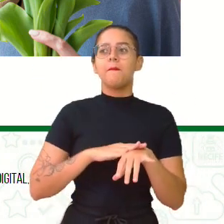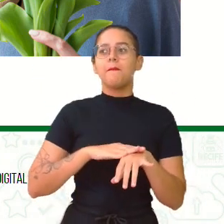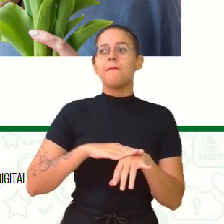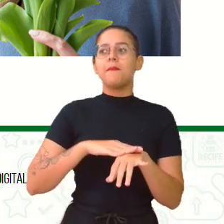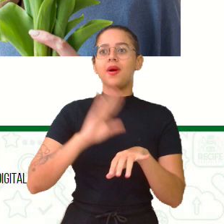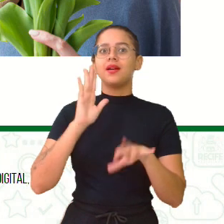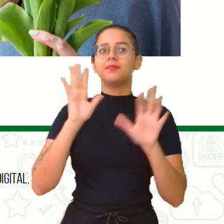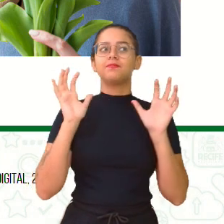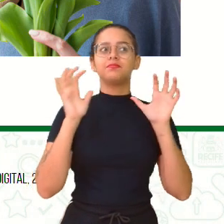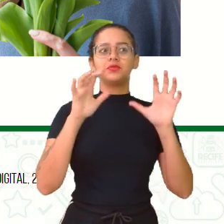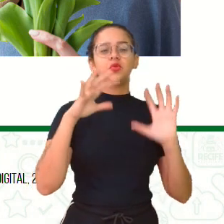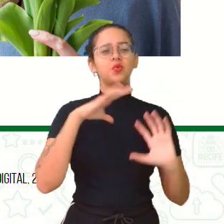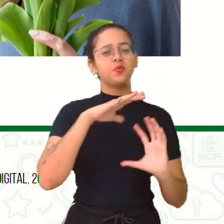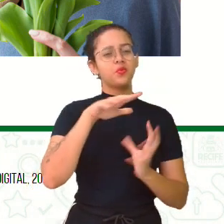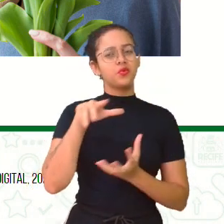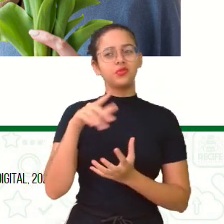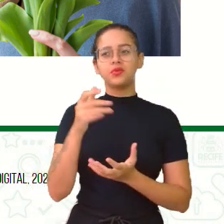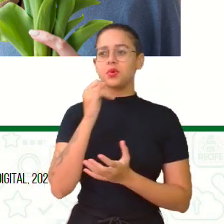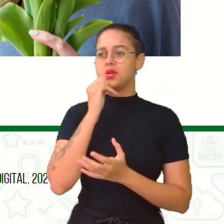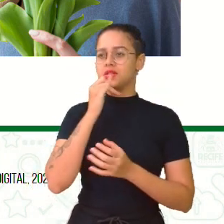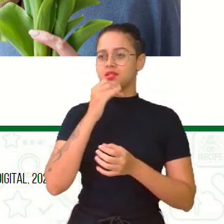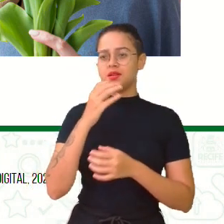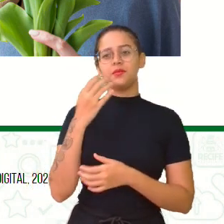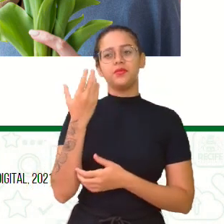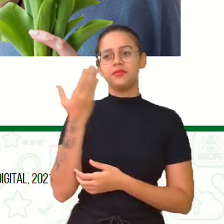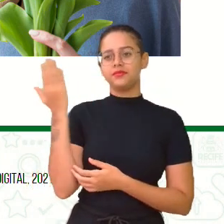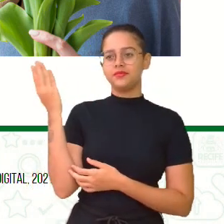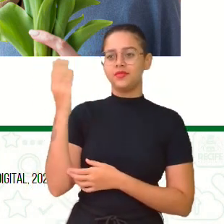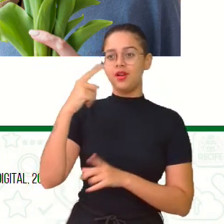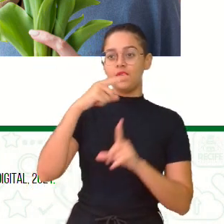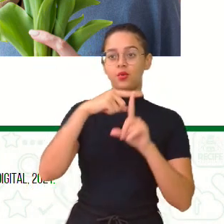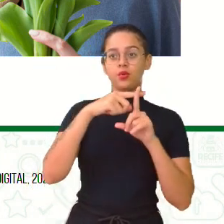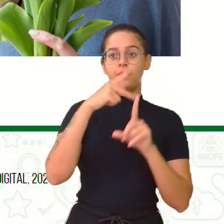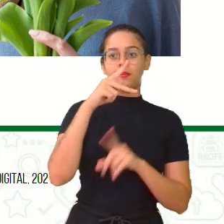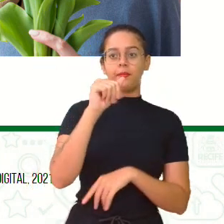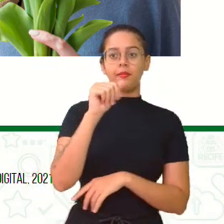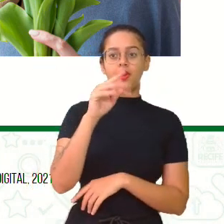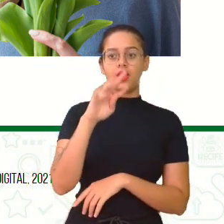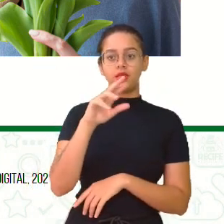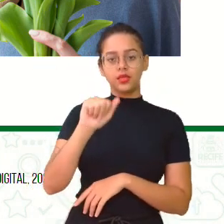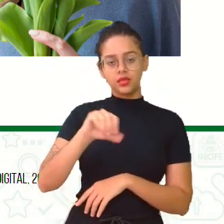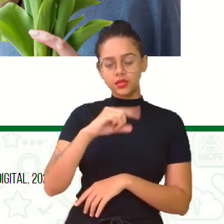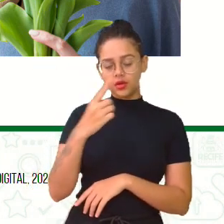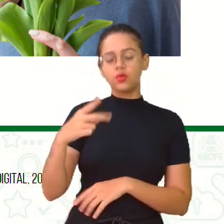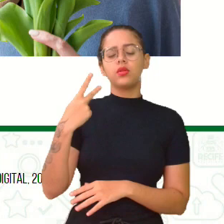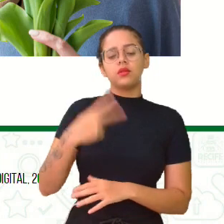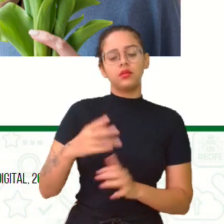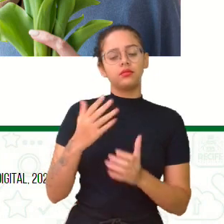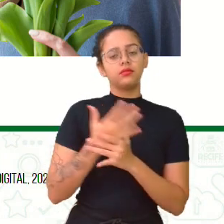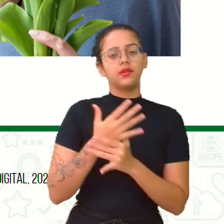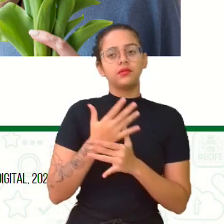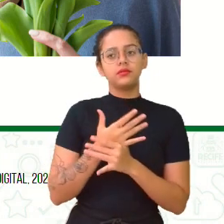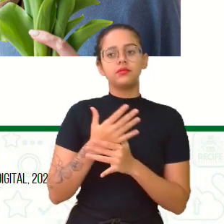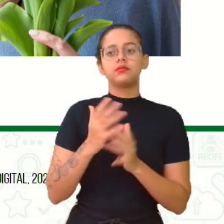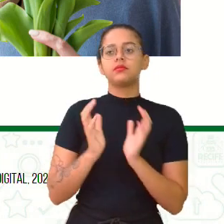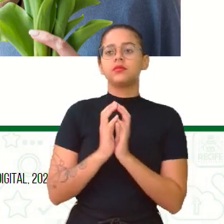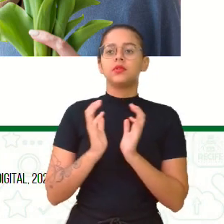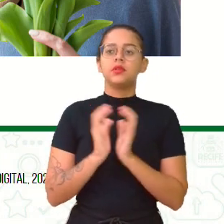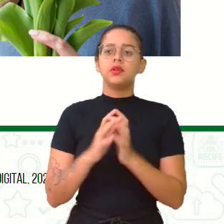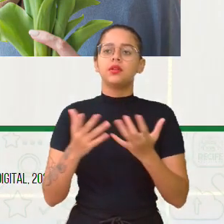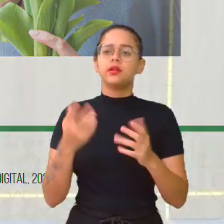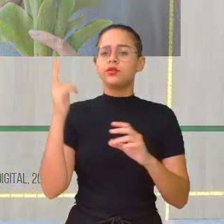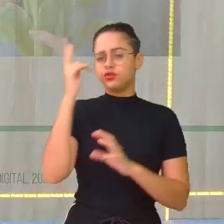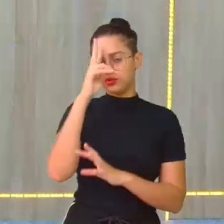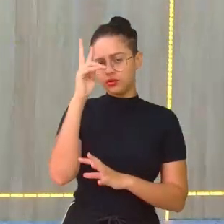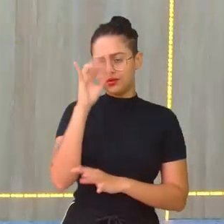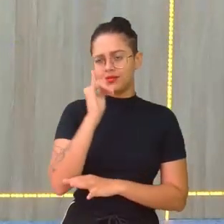do mundo. E aí está um exemplo clássico, que é a Cruz do Patrão, que fica aqui na nossa cidade. E tem uma história muito triste, né? Que